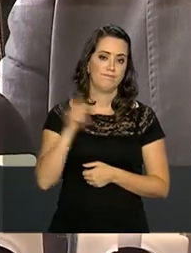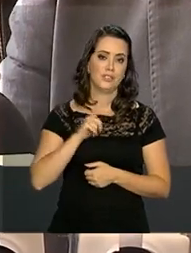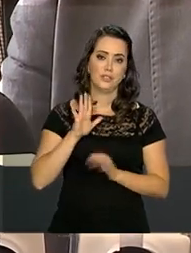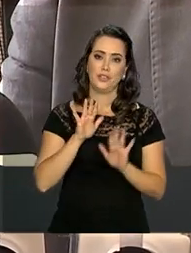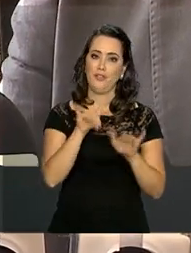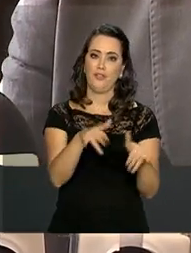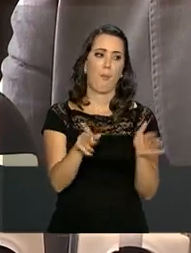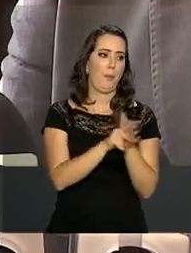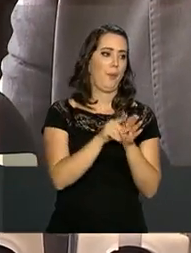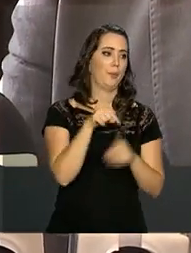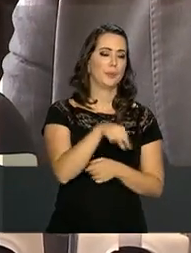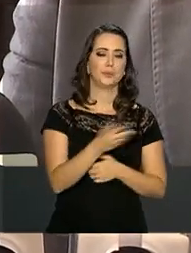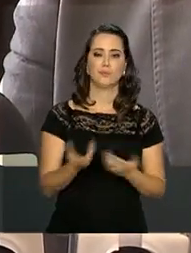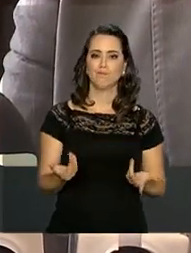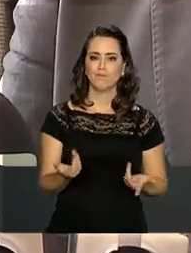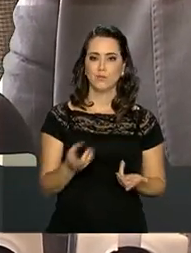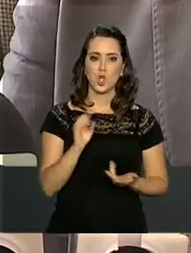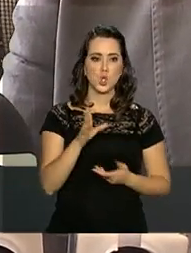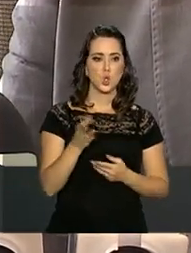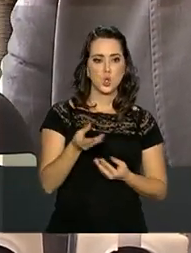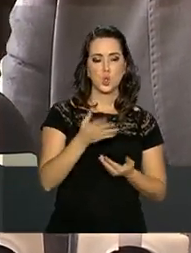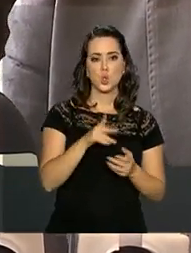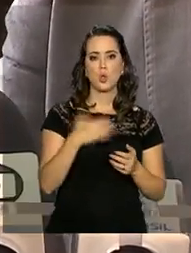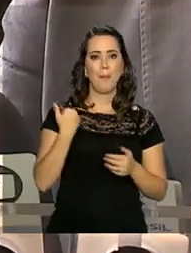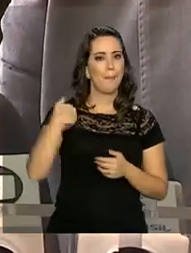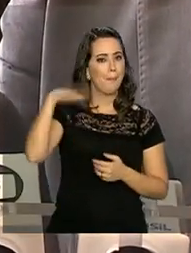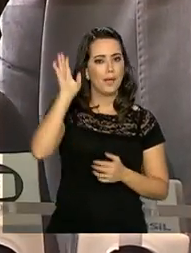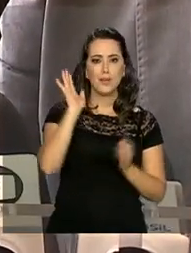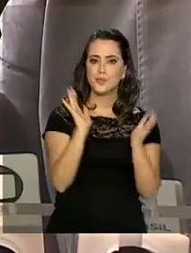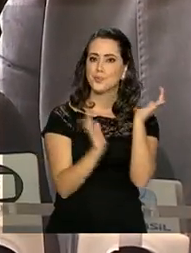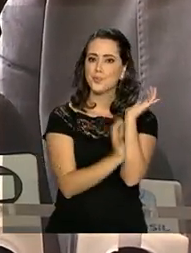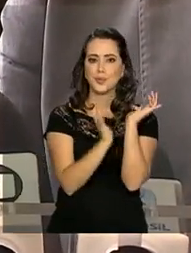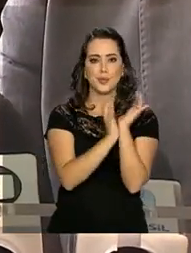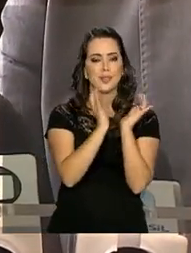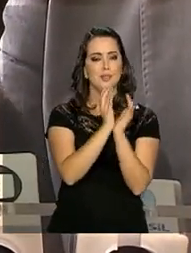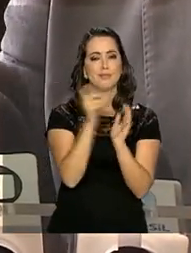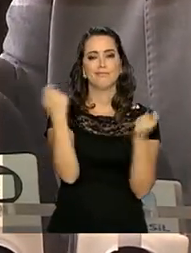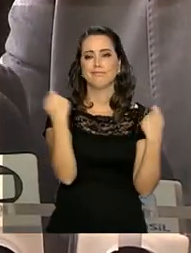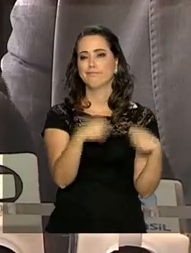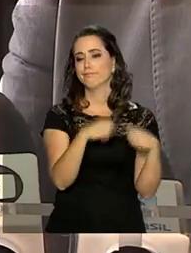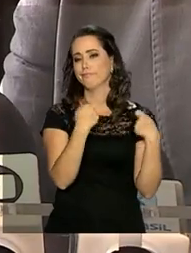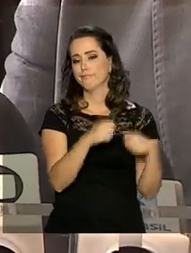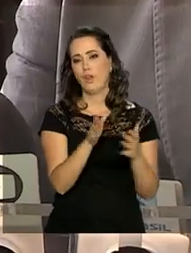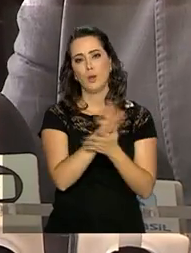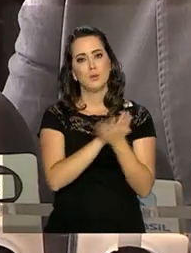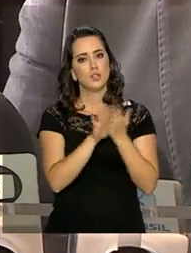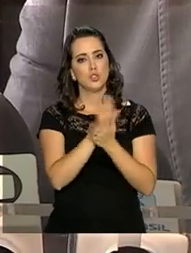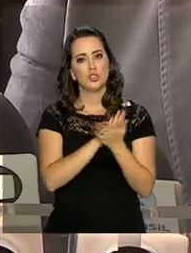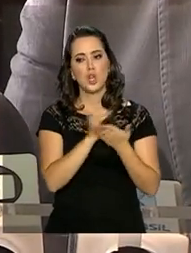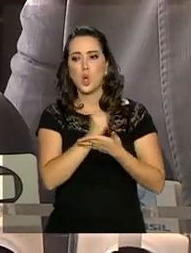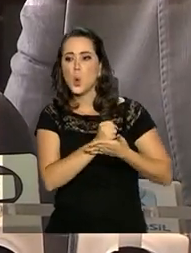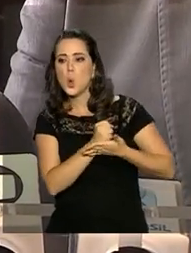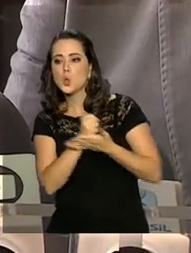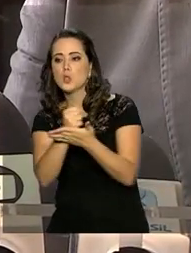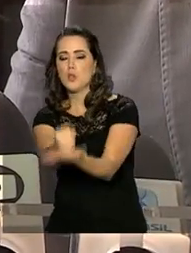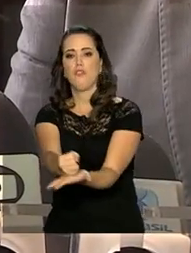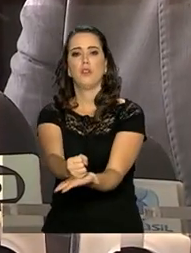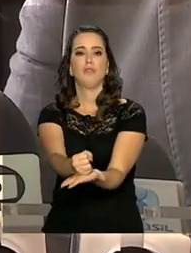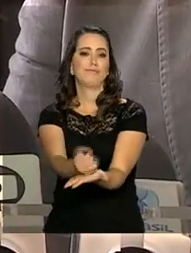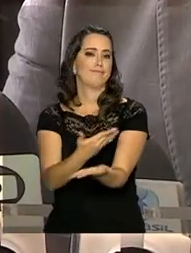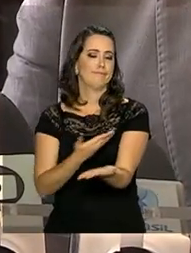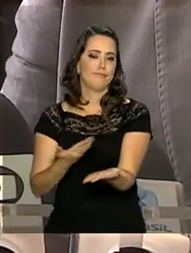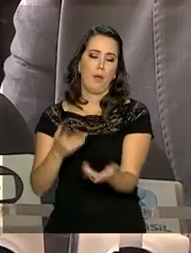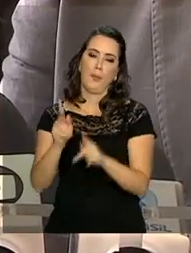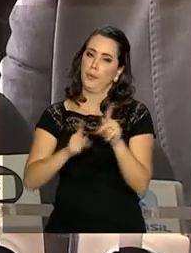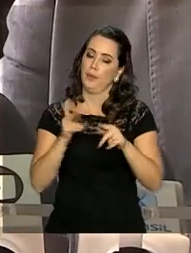fim em si mesmo. Ela apenas alimenta a burocracia, não tem nenhuma finalidade de servir a